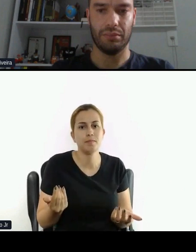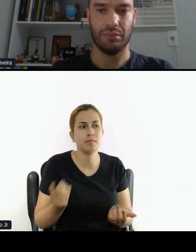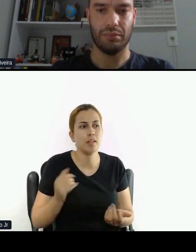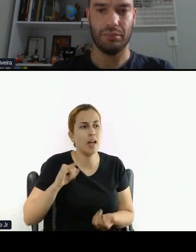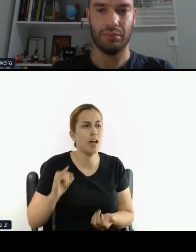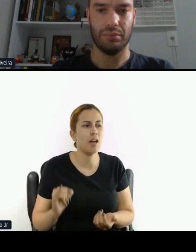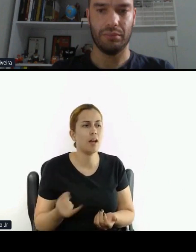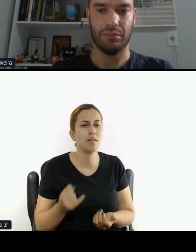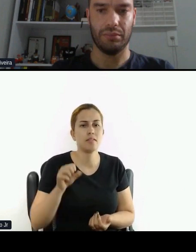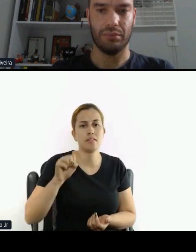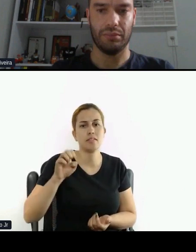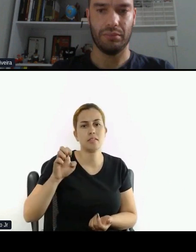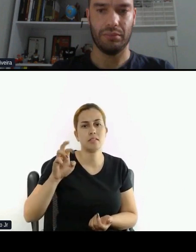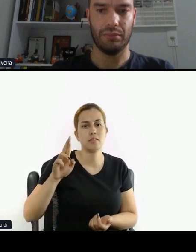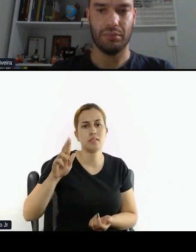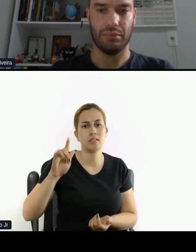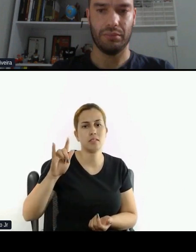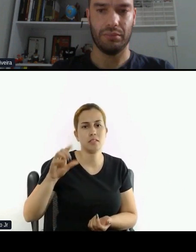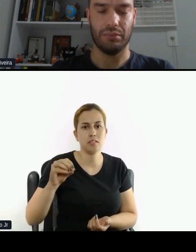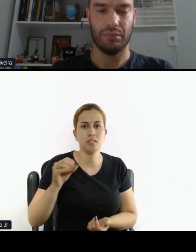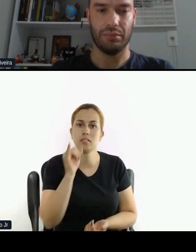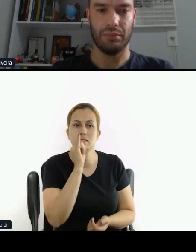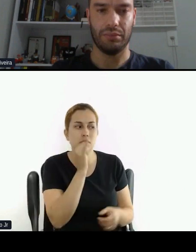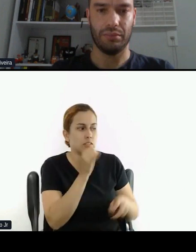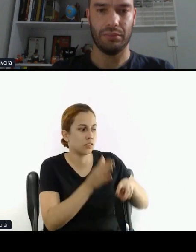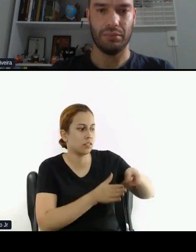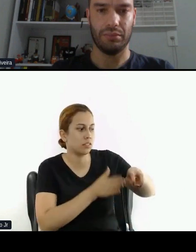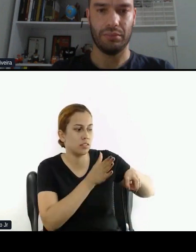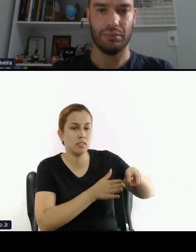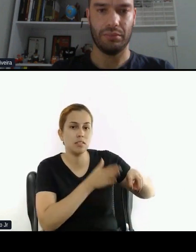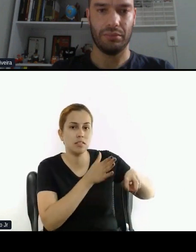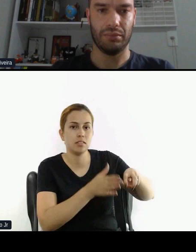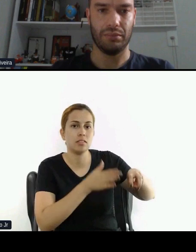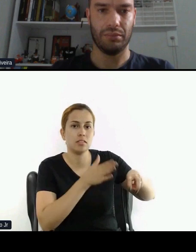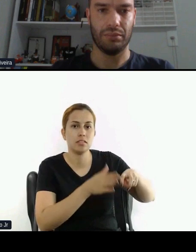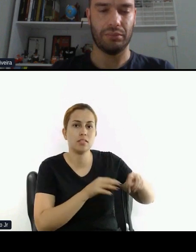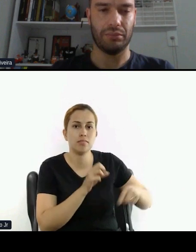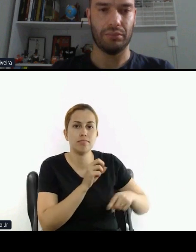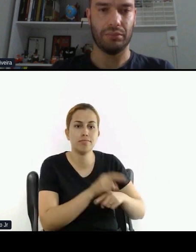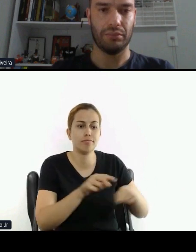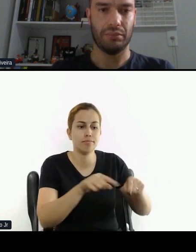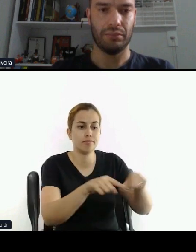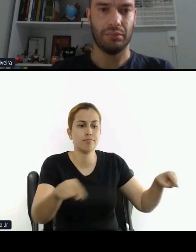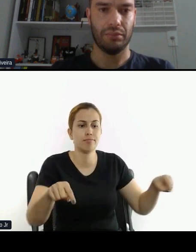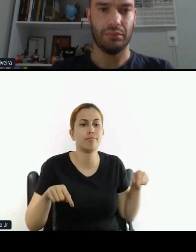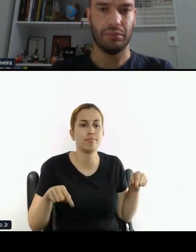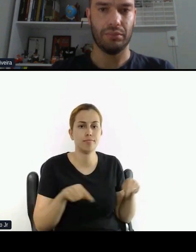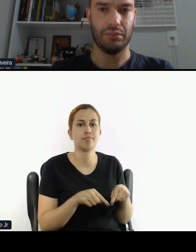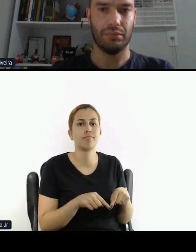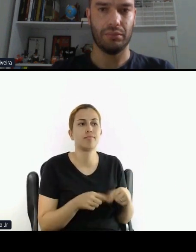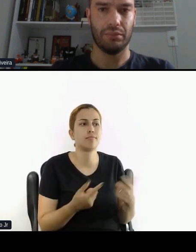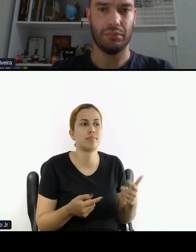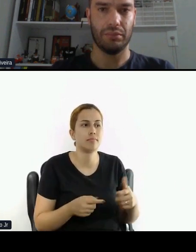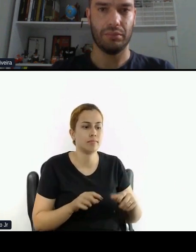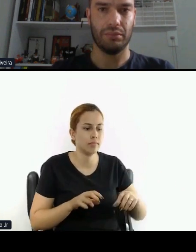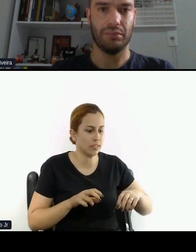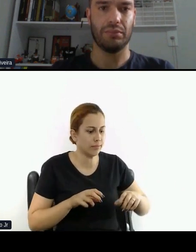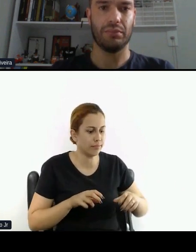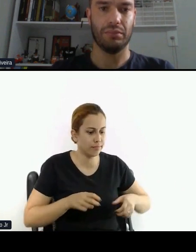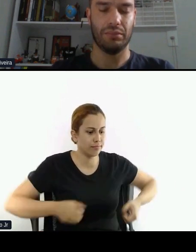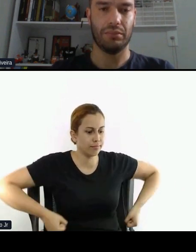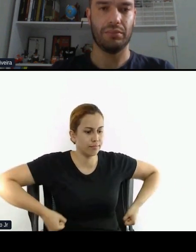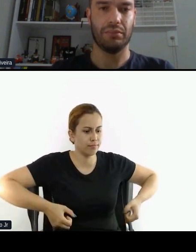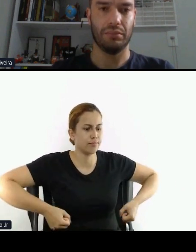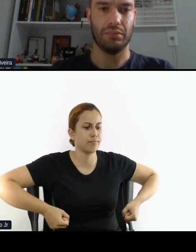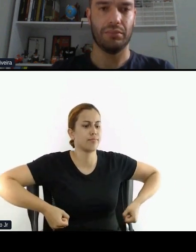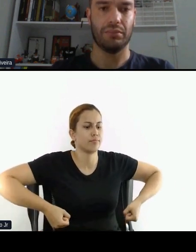aqui, é um cadeirante entrar, né, numa sala que a cadeira não passa na porta, por exemplo,